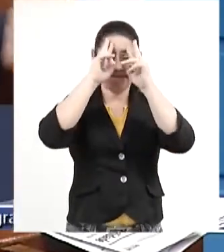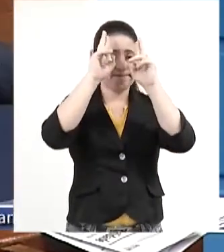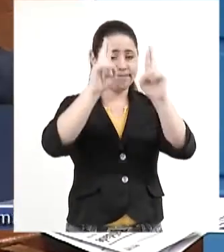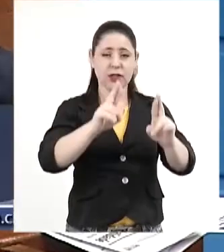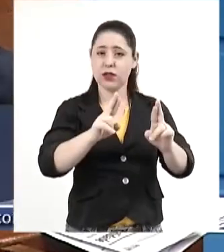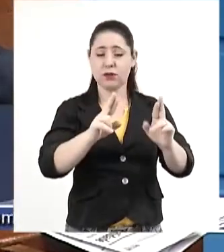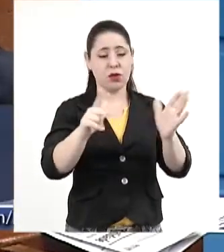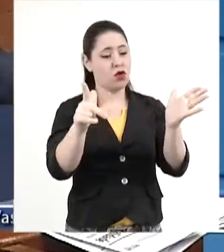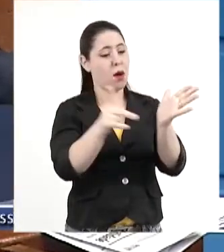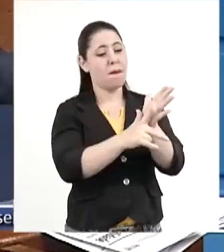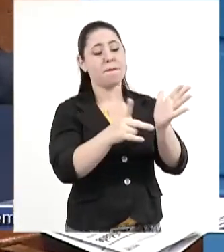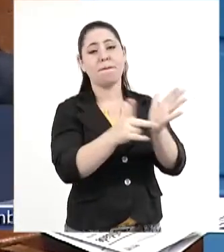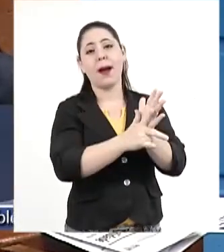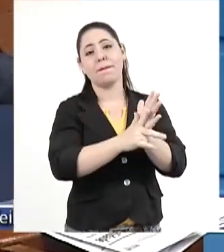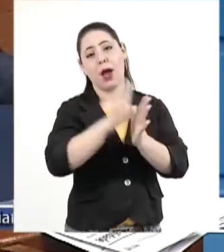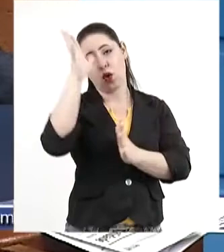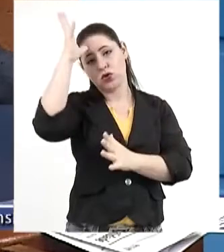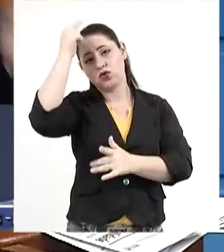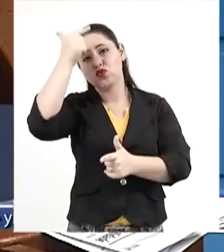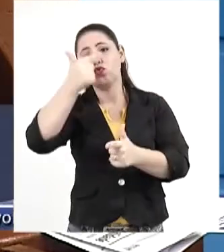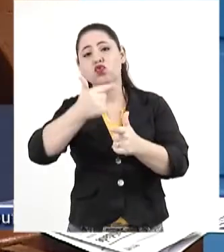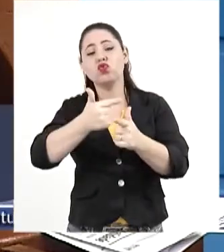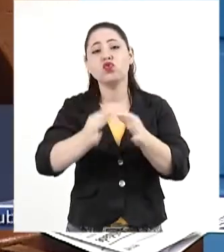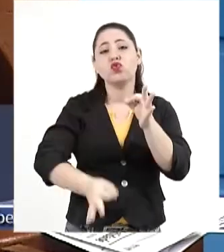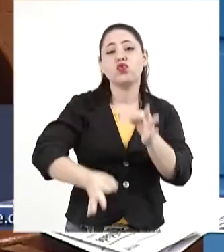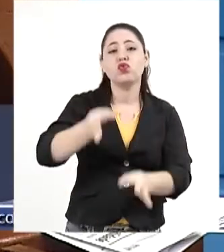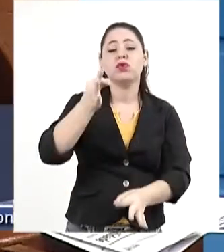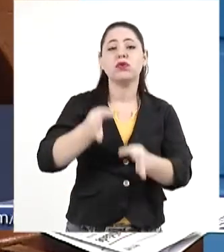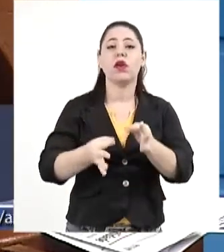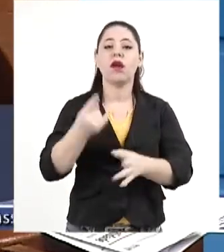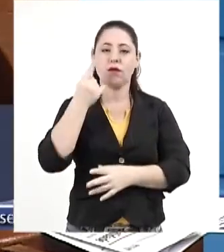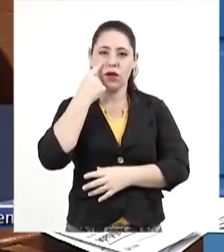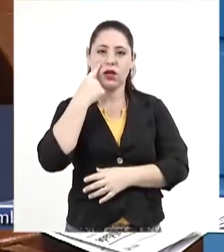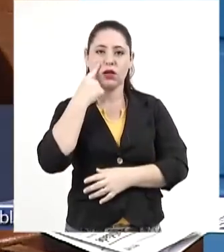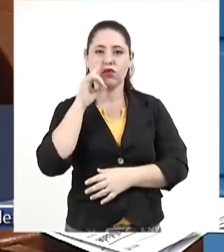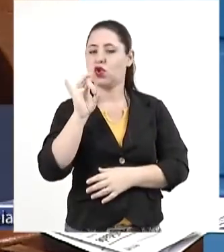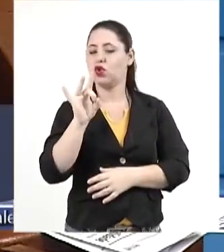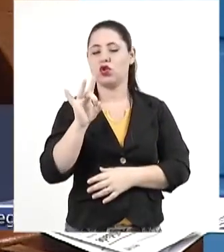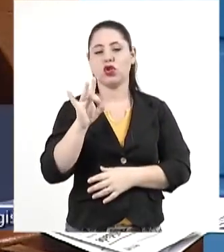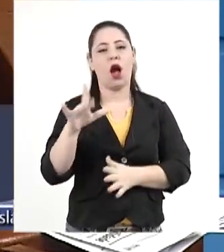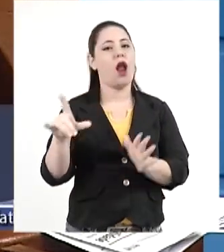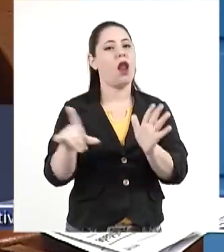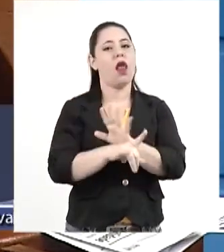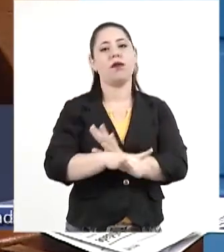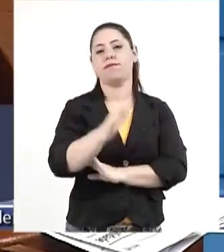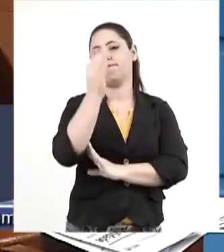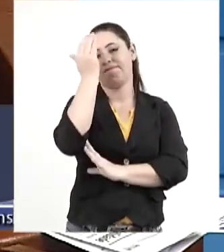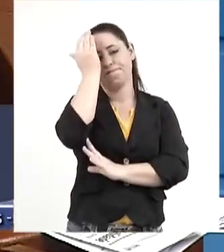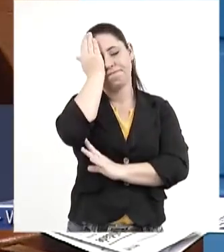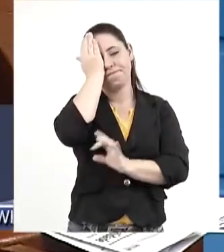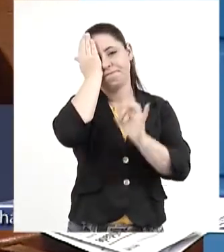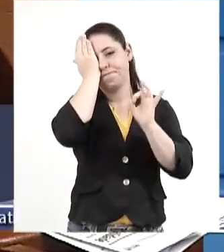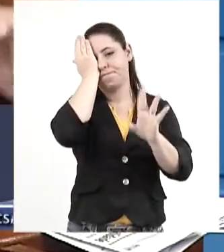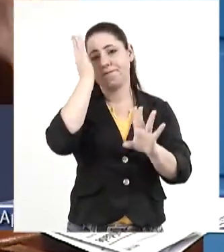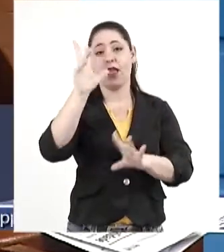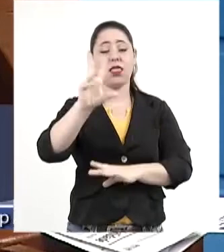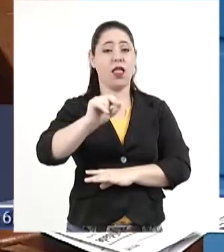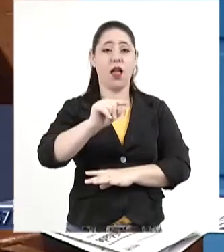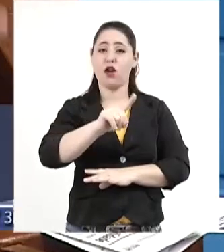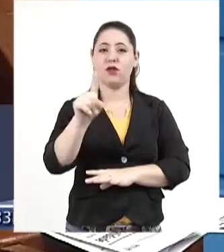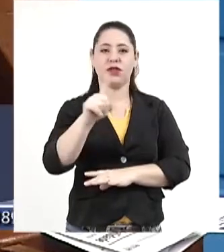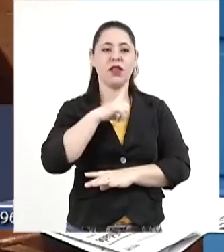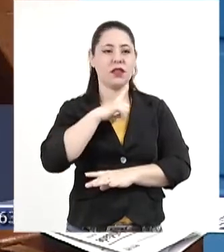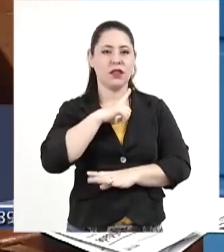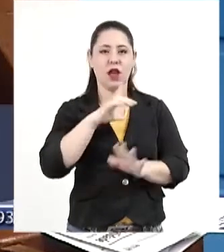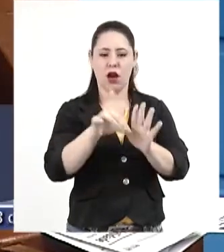medida protetiva, não é? Então, vejam que não bastam a Lei Maria da Penha, não basta que nós tenhamos